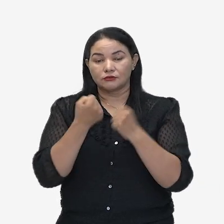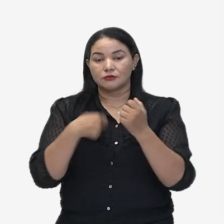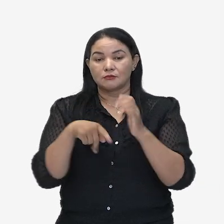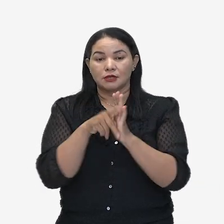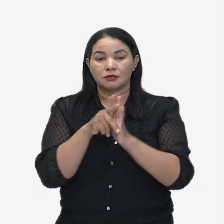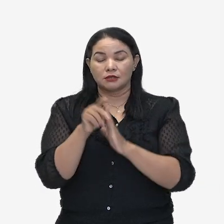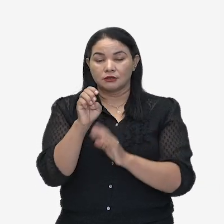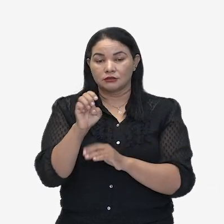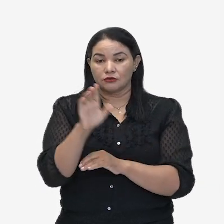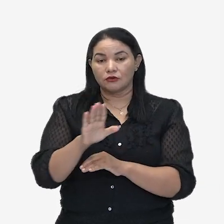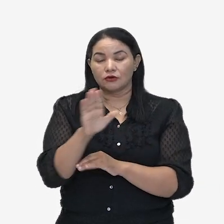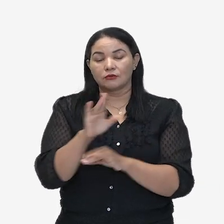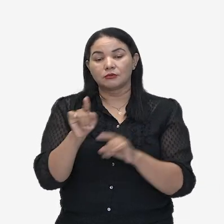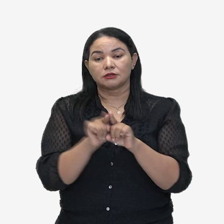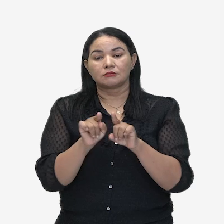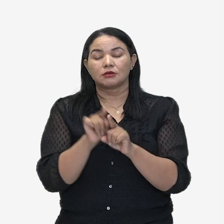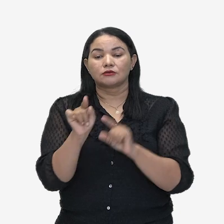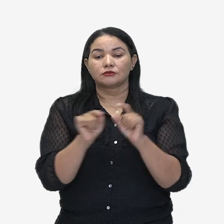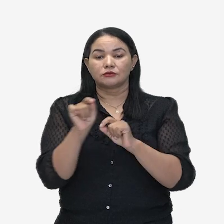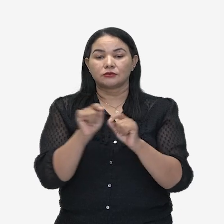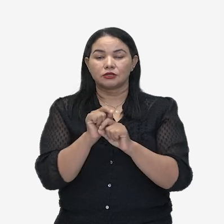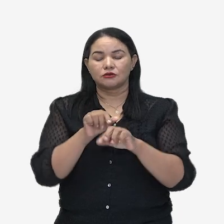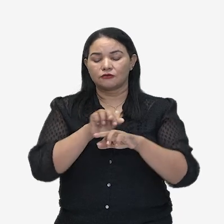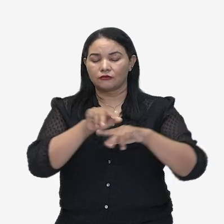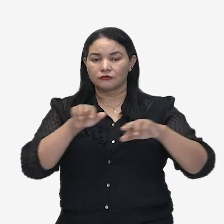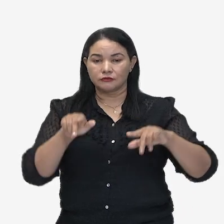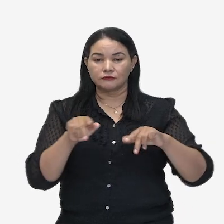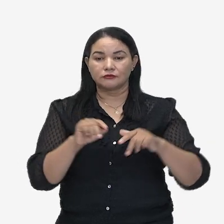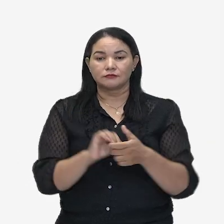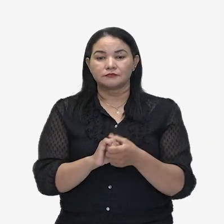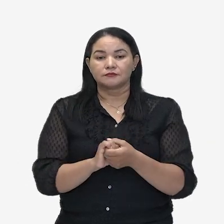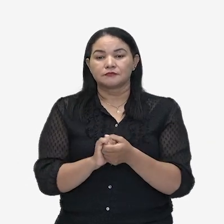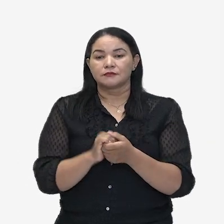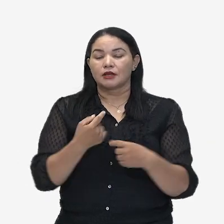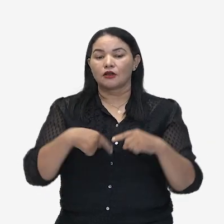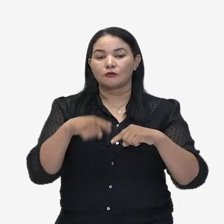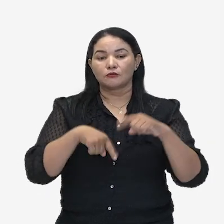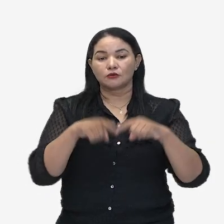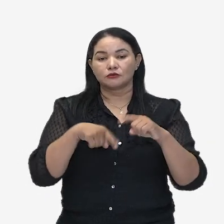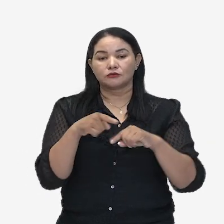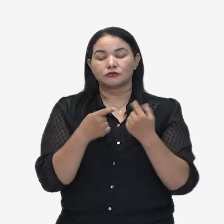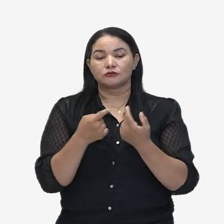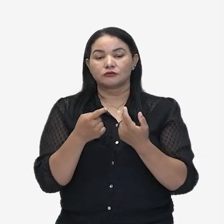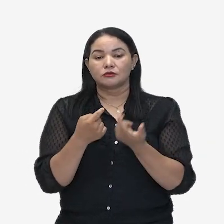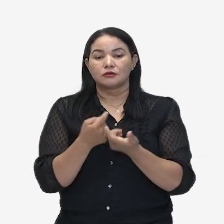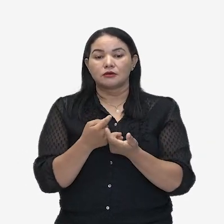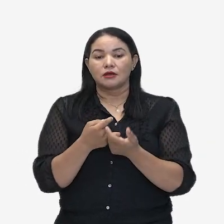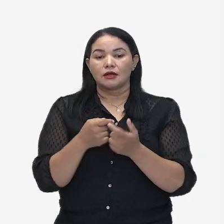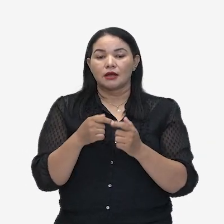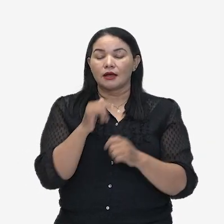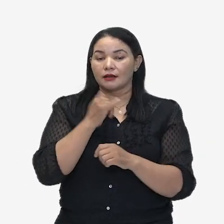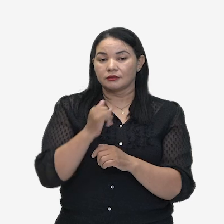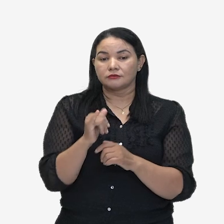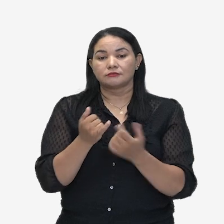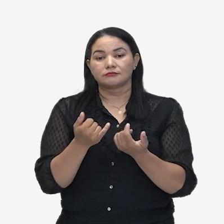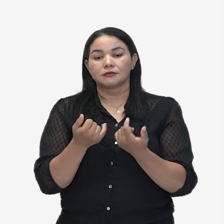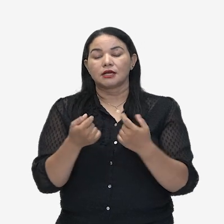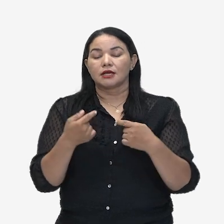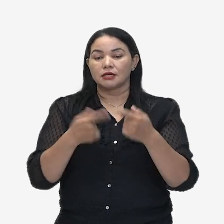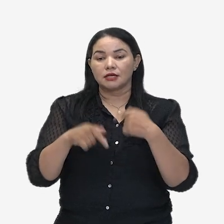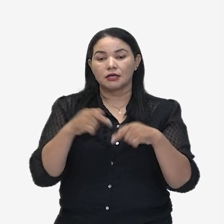Europa Ocidental são altamente diversificados, destacando-se nos produtos eletroeletrônicos,